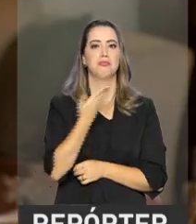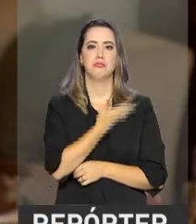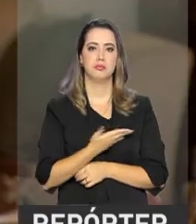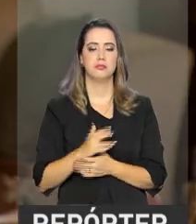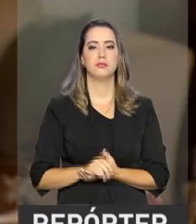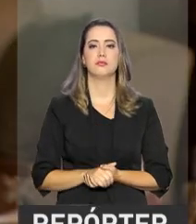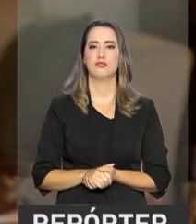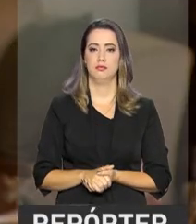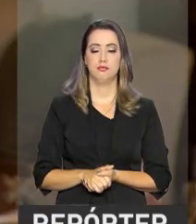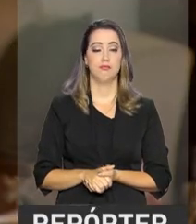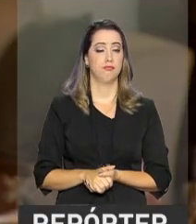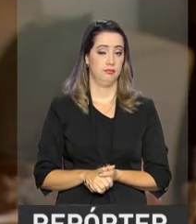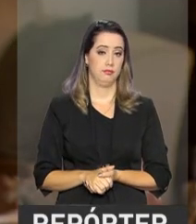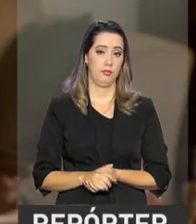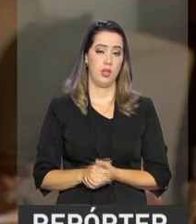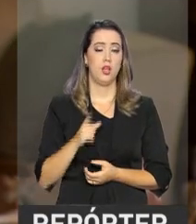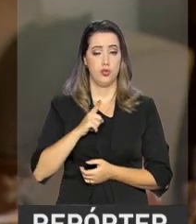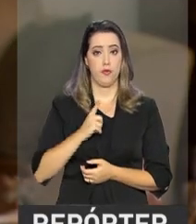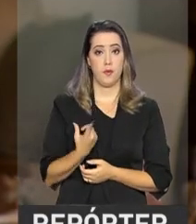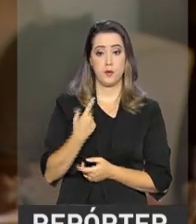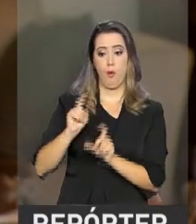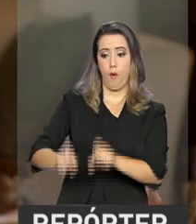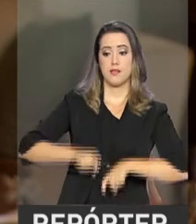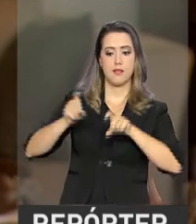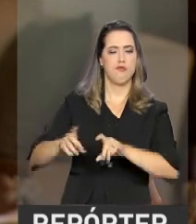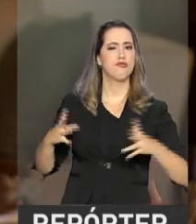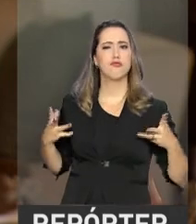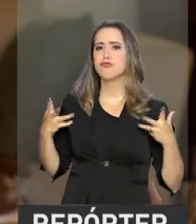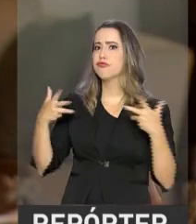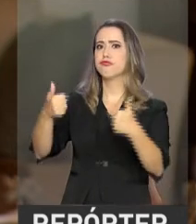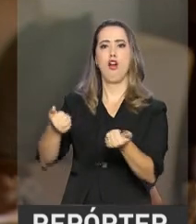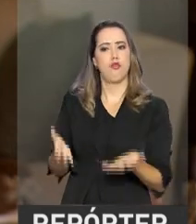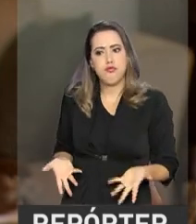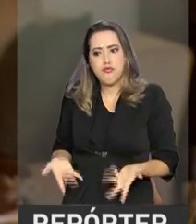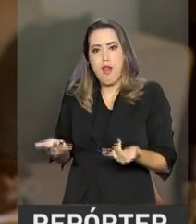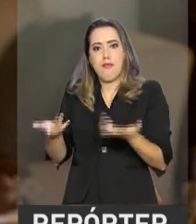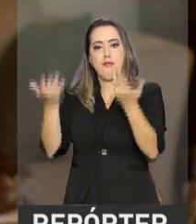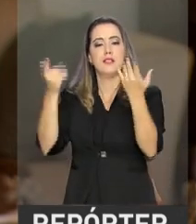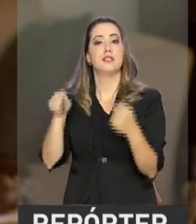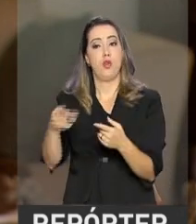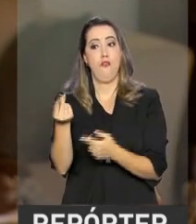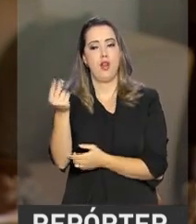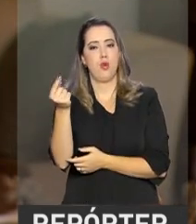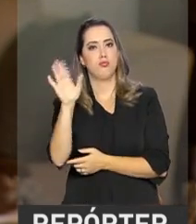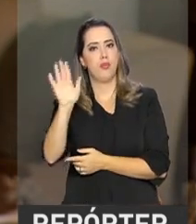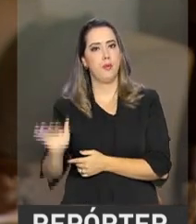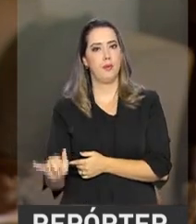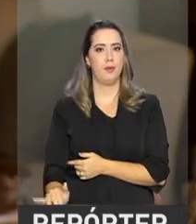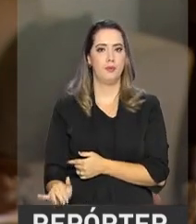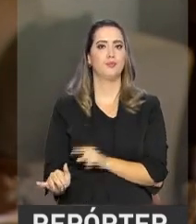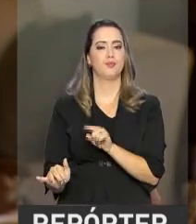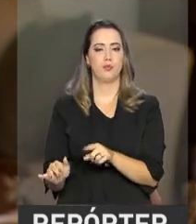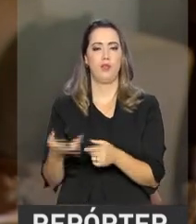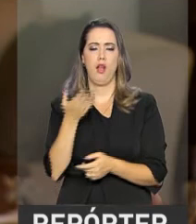de um ângulo uma safra agrícola excepcional e jogou os preços dos alimentos para baixo